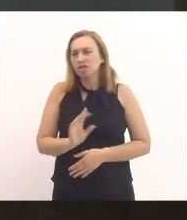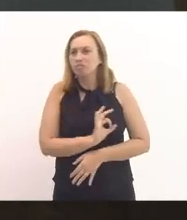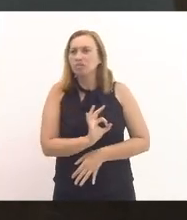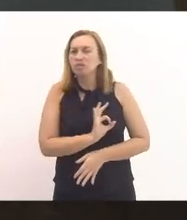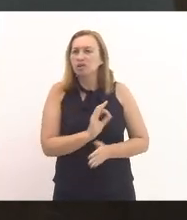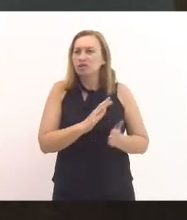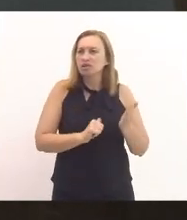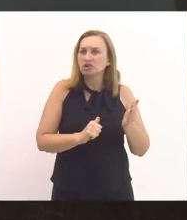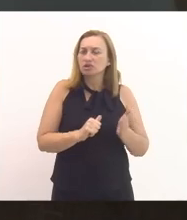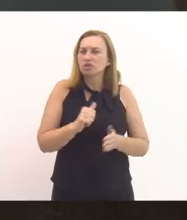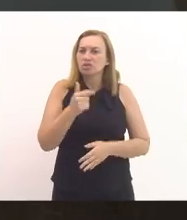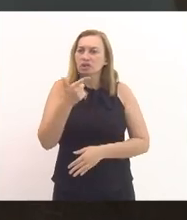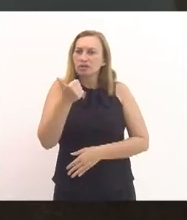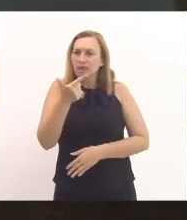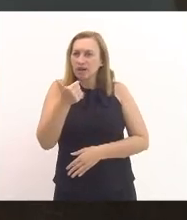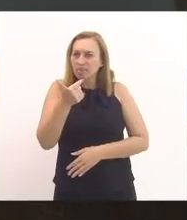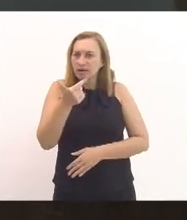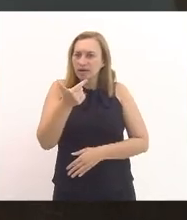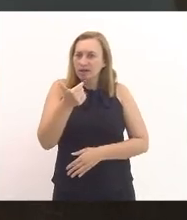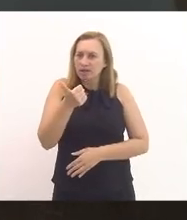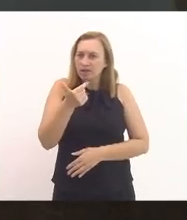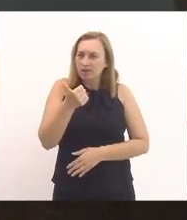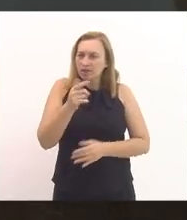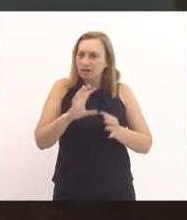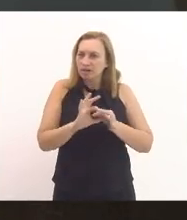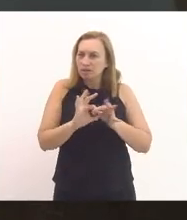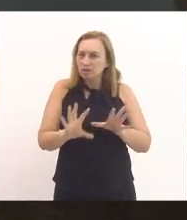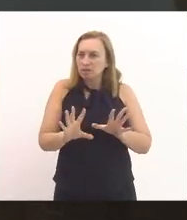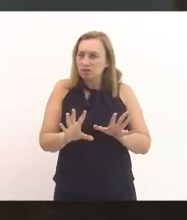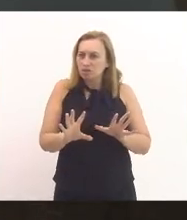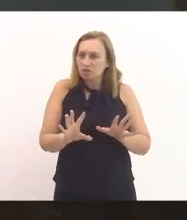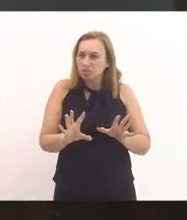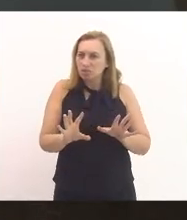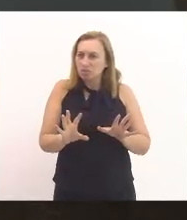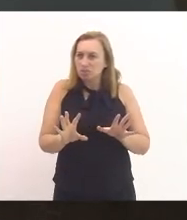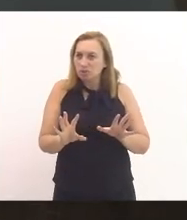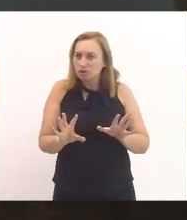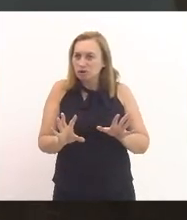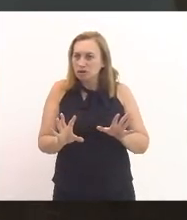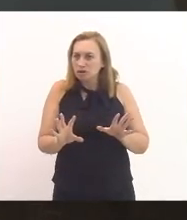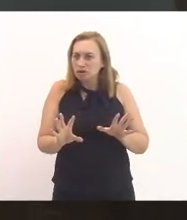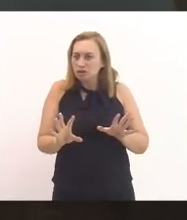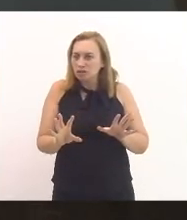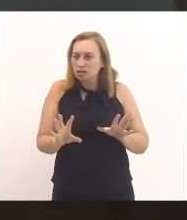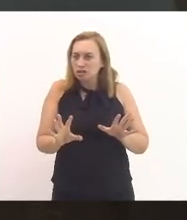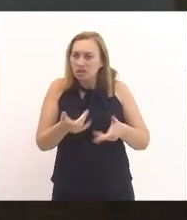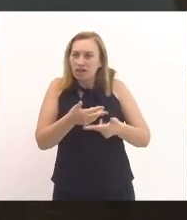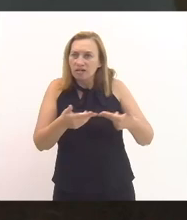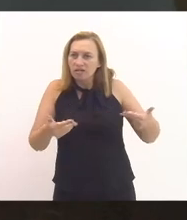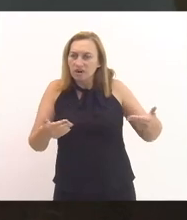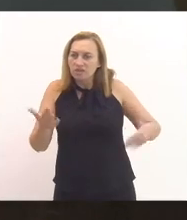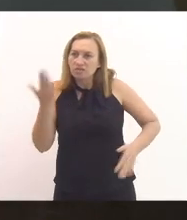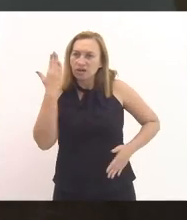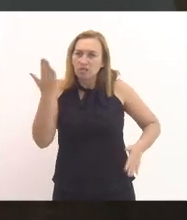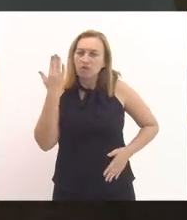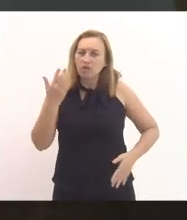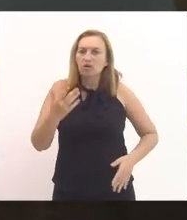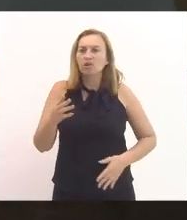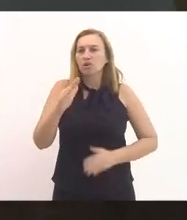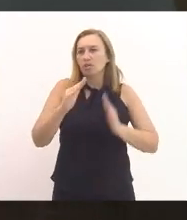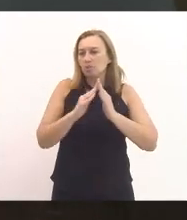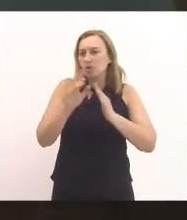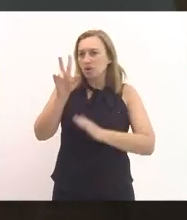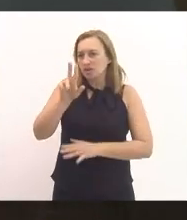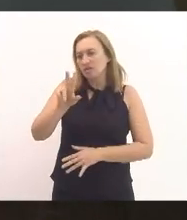polícia tirou meu porte de arma tirou minha arma e me deixou sujeito a vários vagabundo agora em Vila Isabel tá a